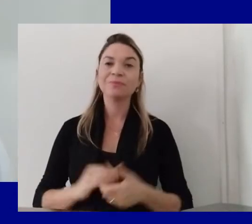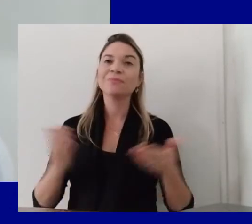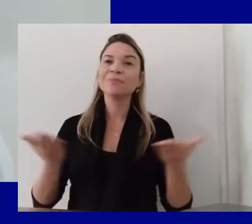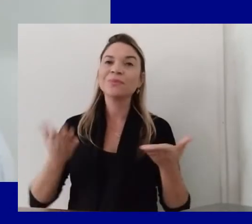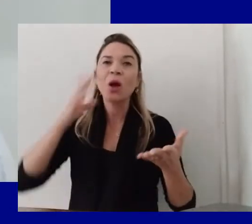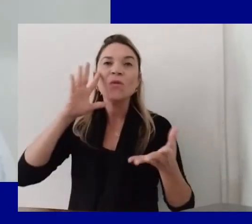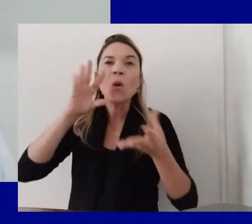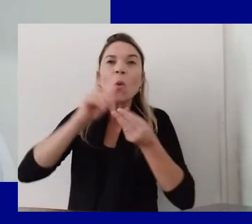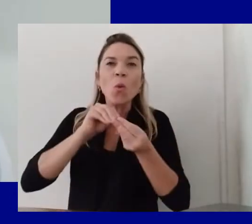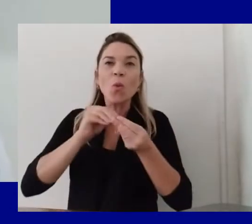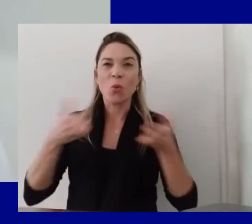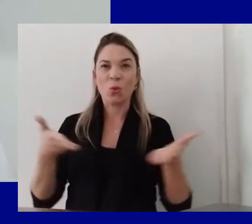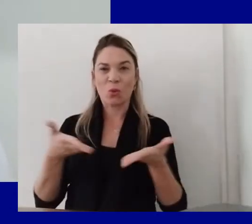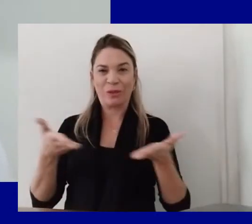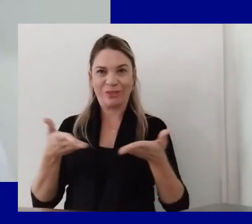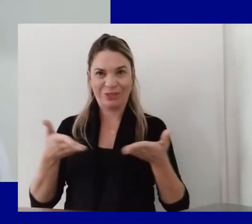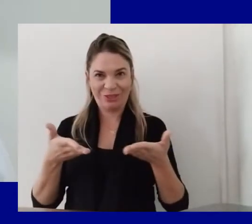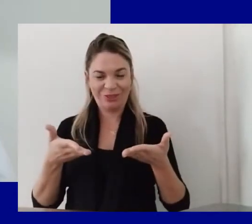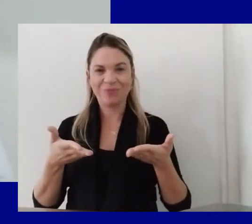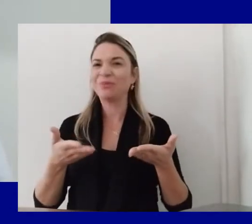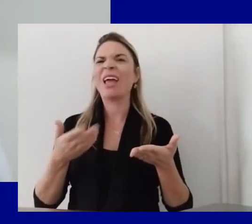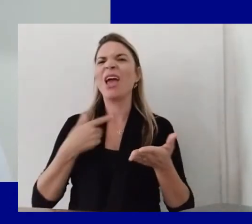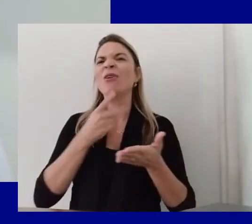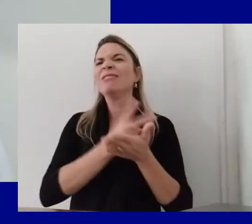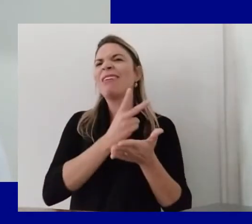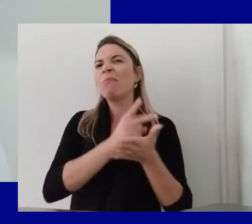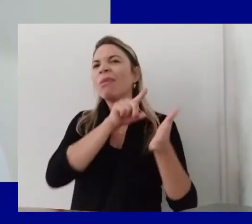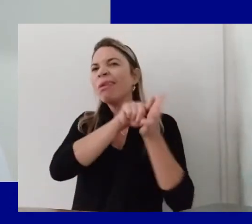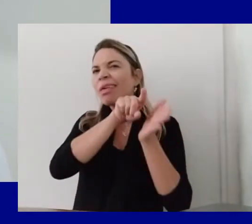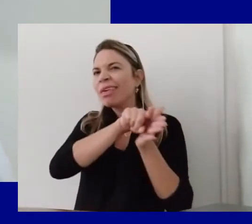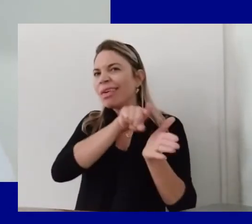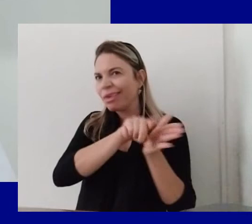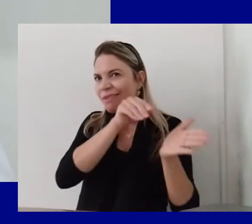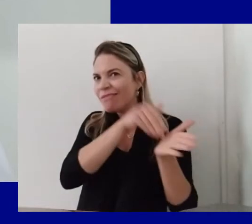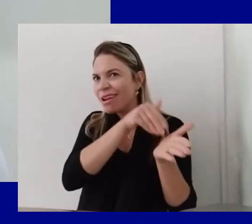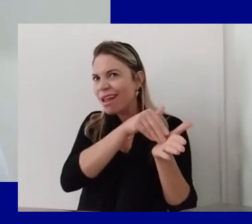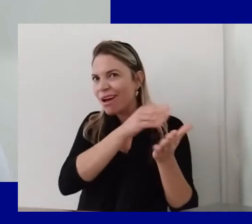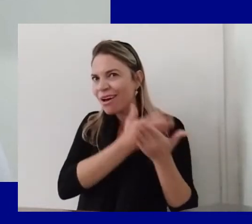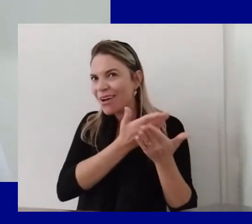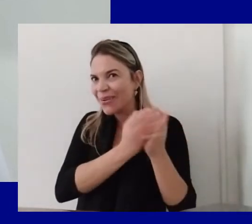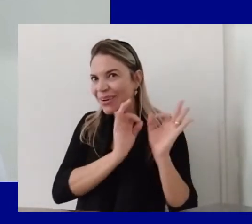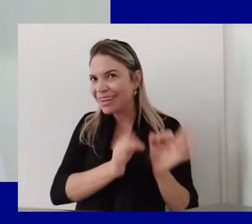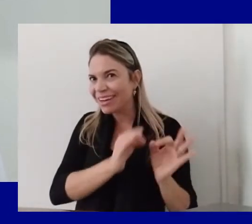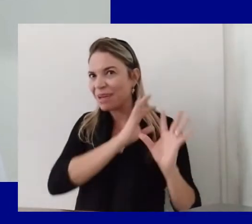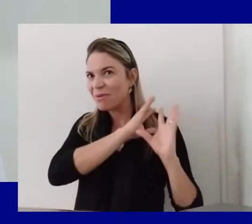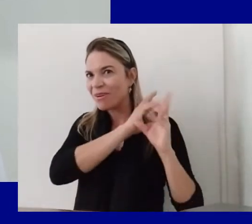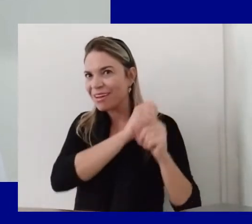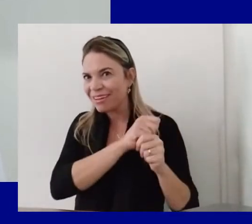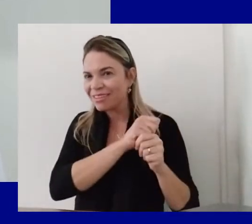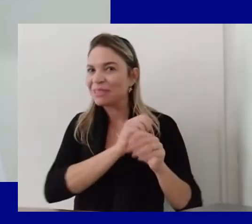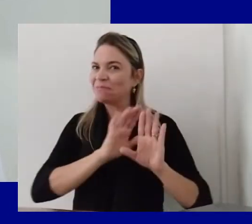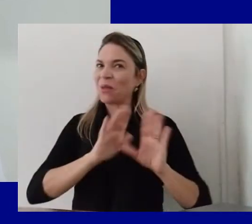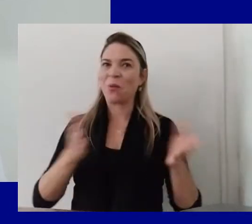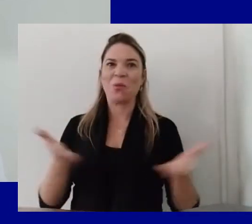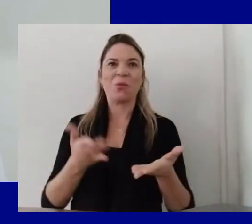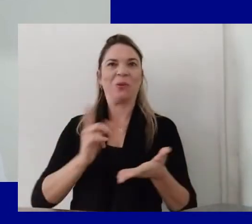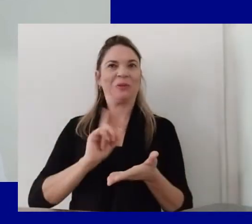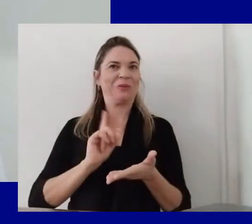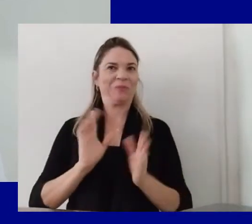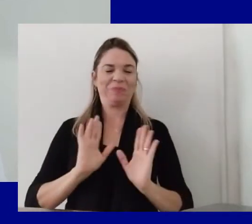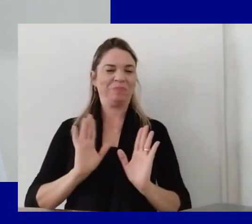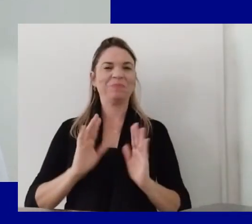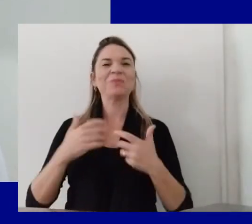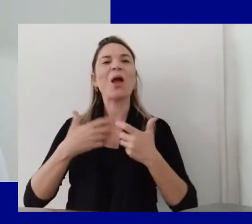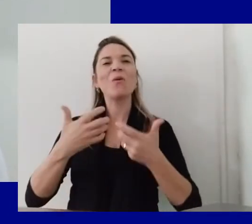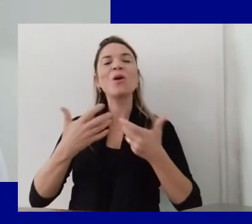Nós vamos concluir a aula de hoje de uma forma diferente. Normalmente eu tenho feito perguntas para que você revise o conteúdo depois, mas hoje eu quero concluir